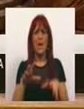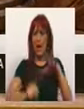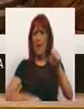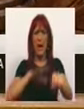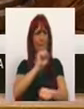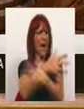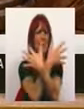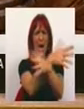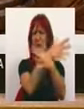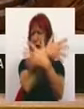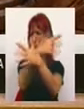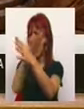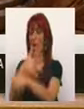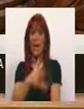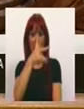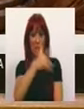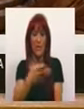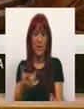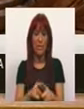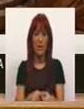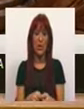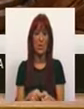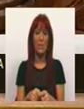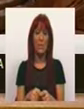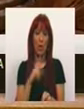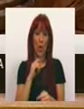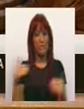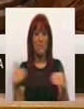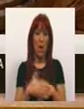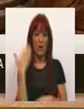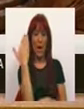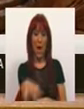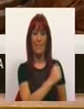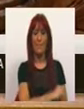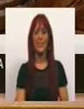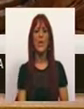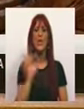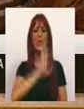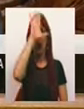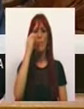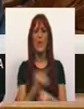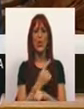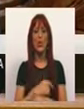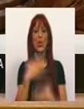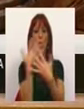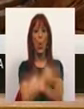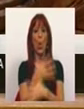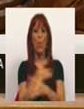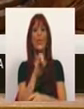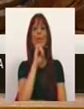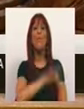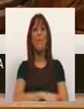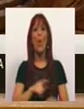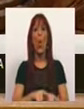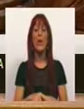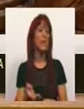chamas e com infelizmente o chamamento da morte seus ministros o fogo pode ser